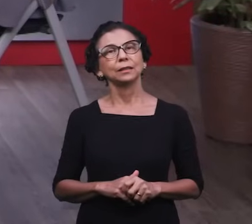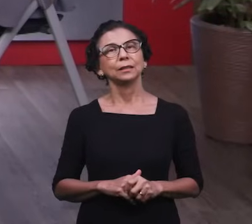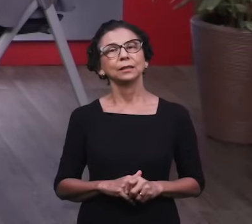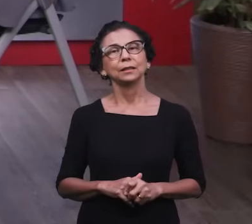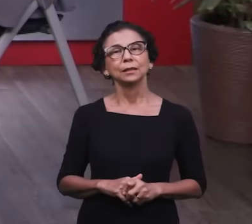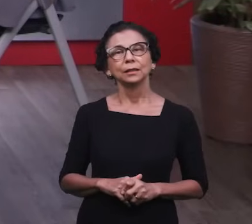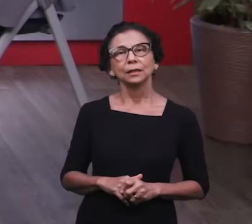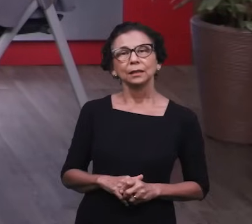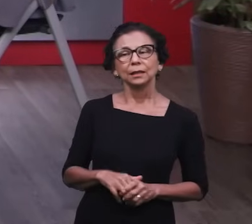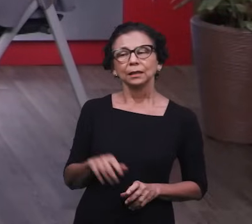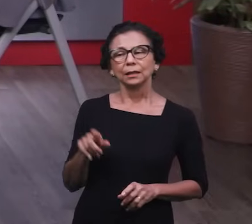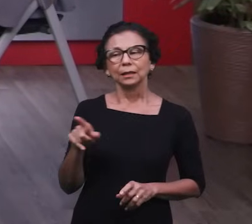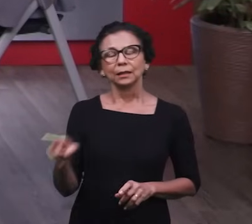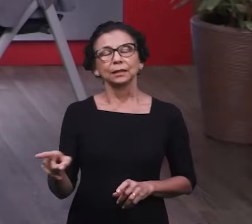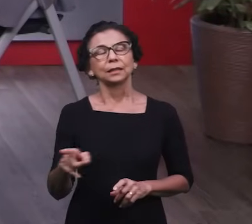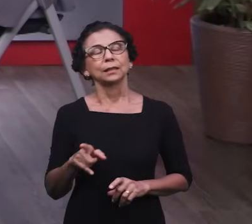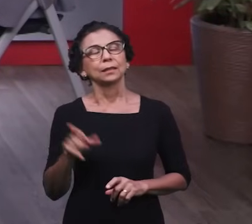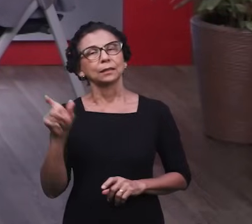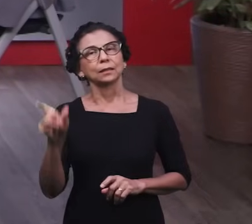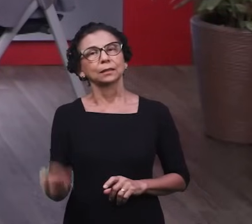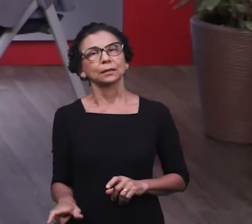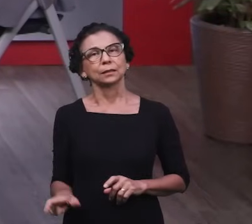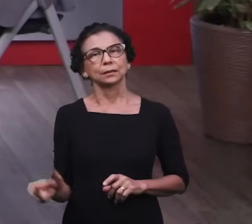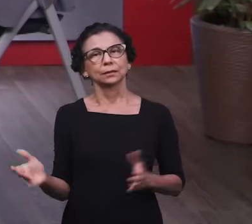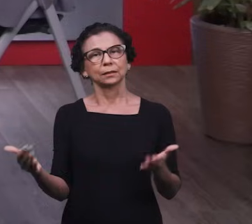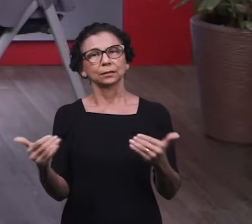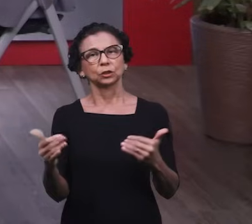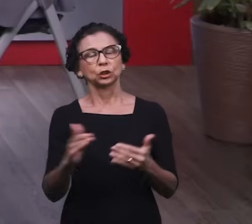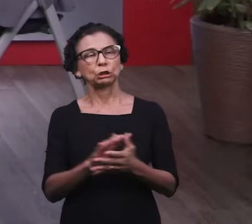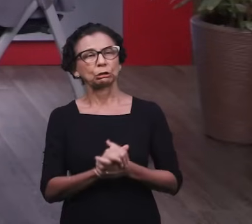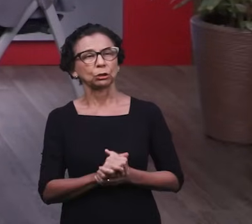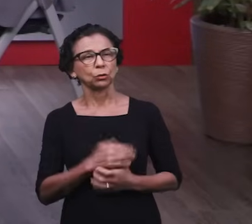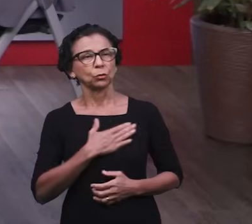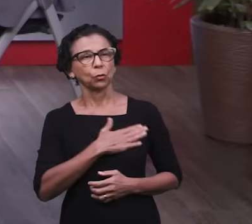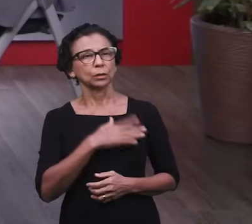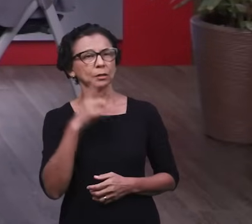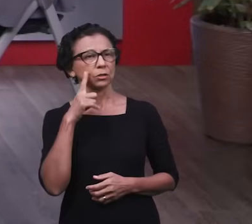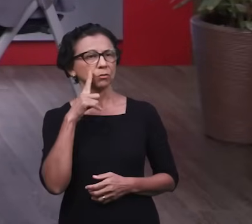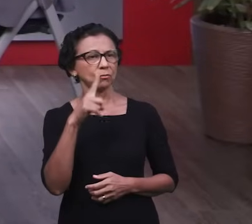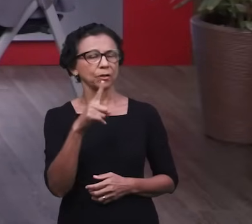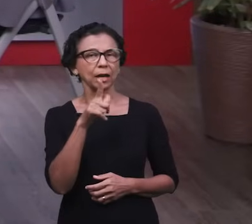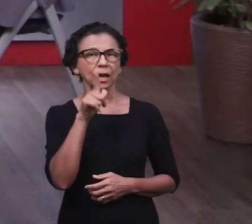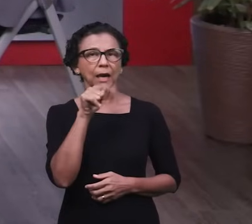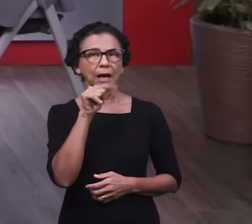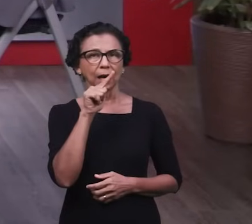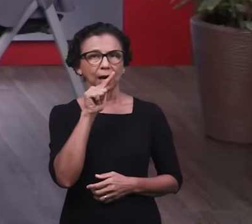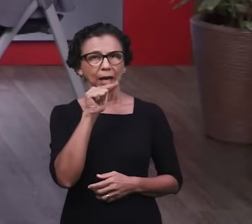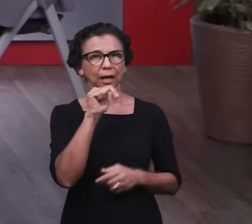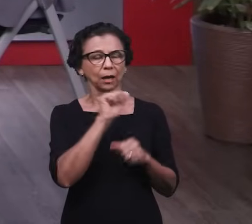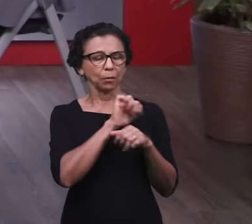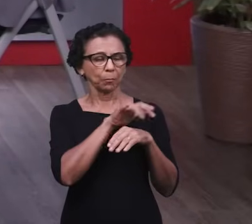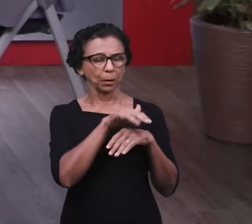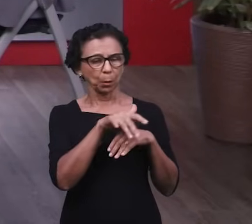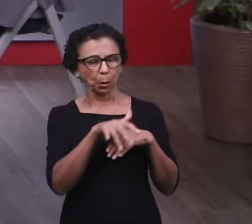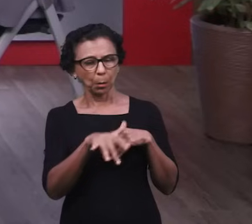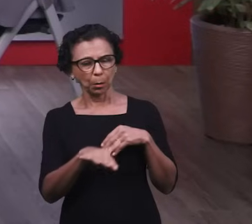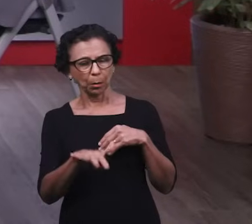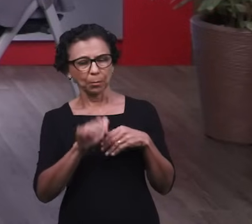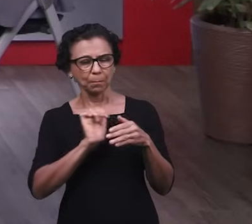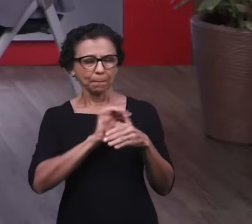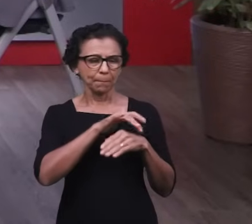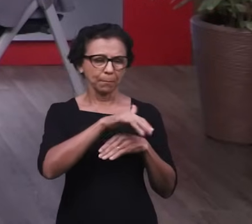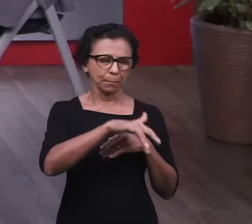por um objeto que gira, por exemplo, água, brilhos. Então, o que ele se